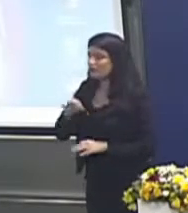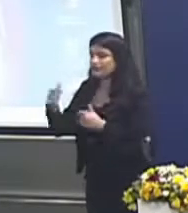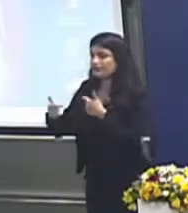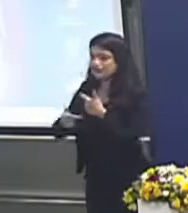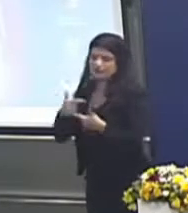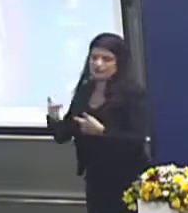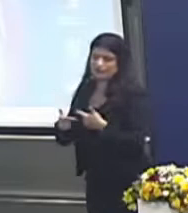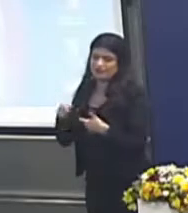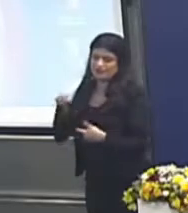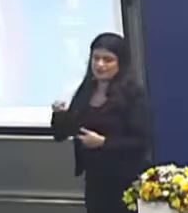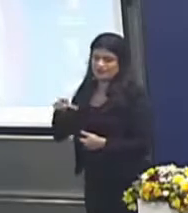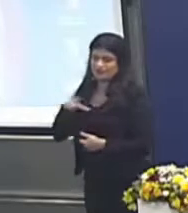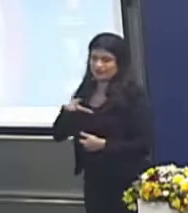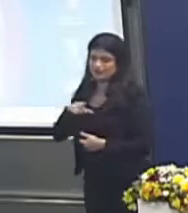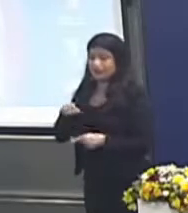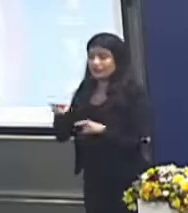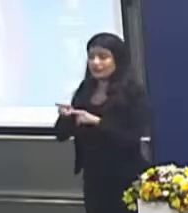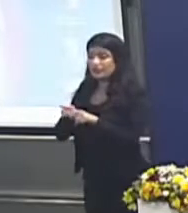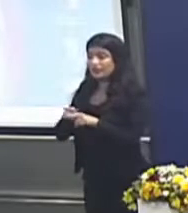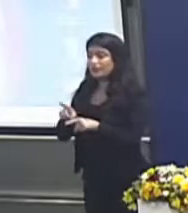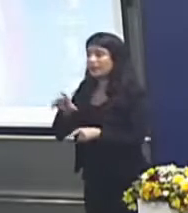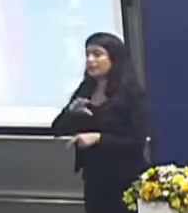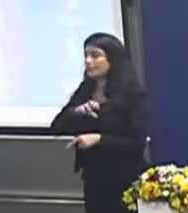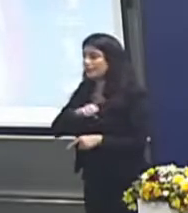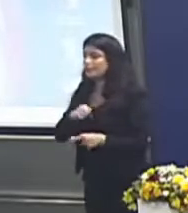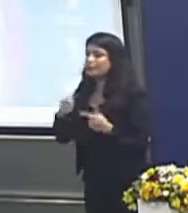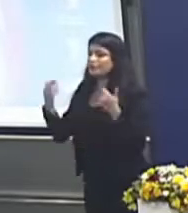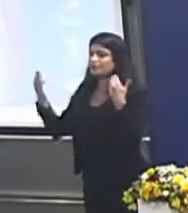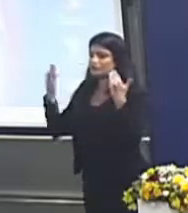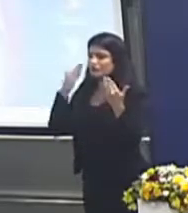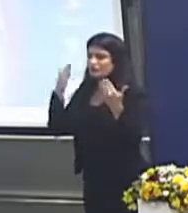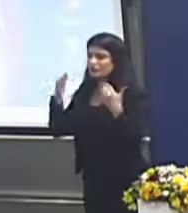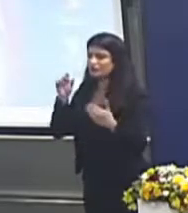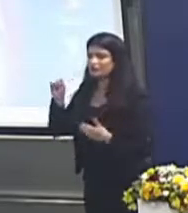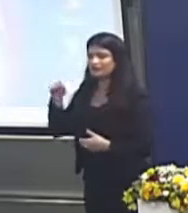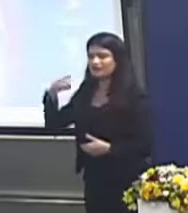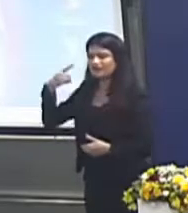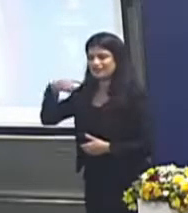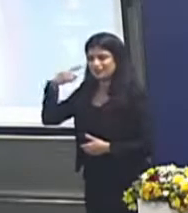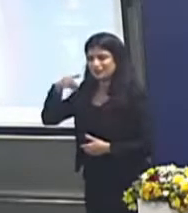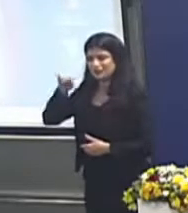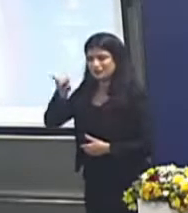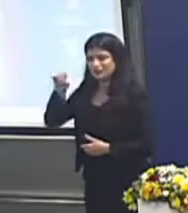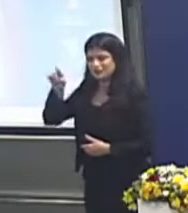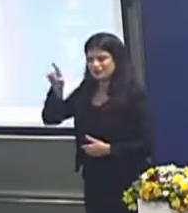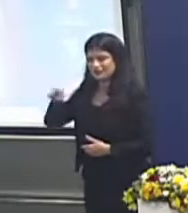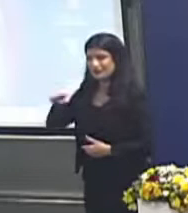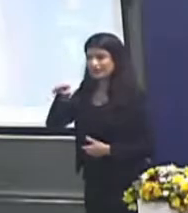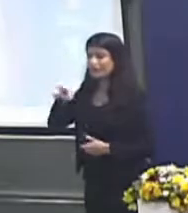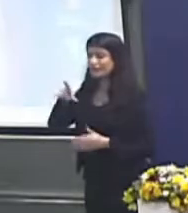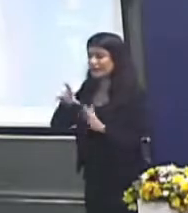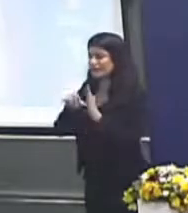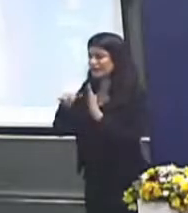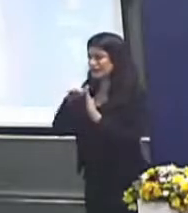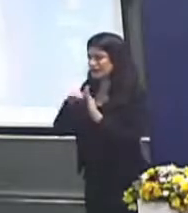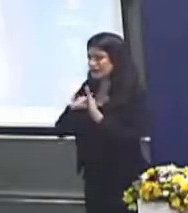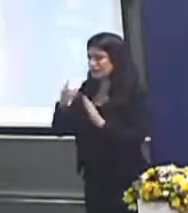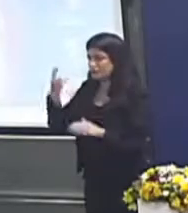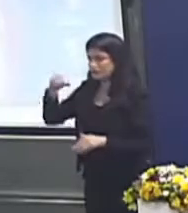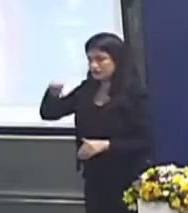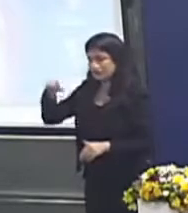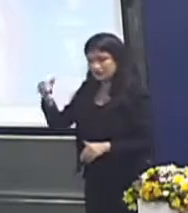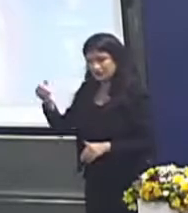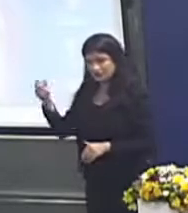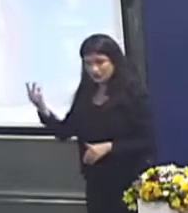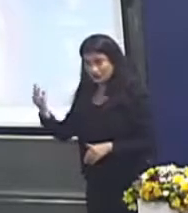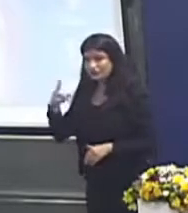realiza, de amor por essa psicologia que, como dizia o deputado José Américo, regulamentada em 1962,